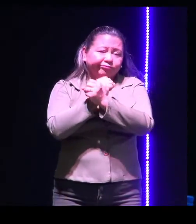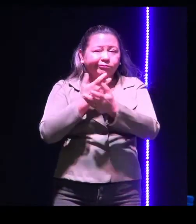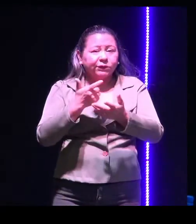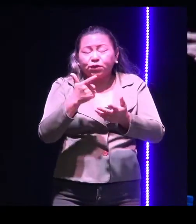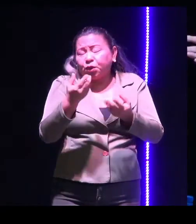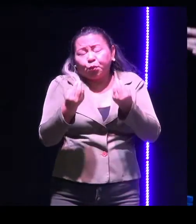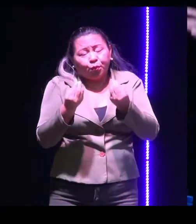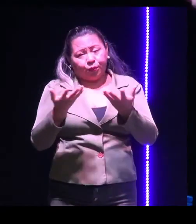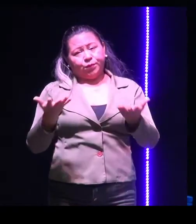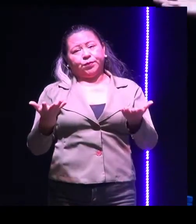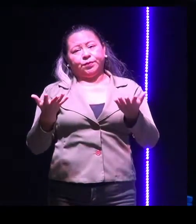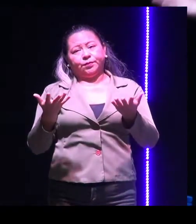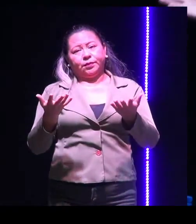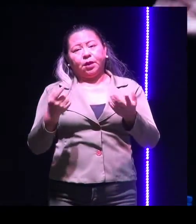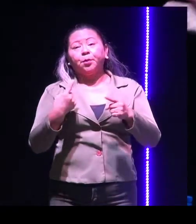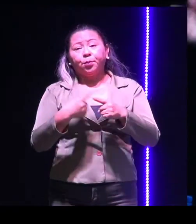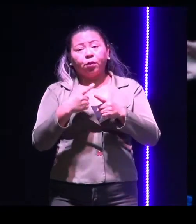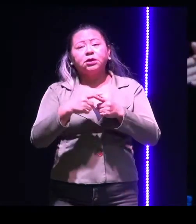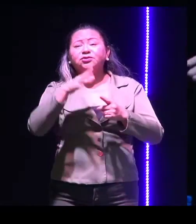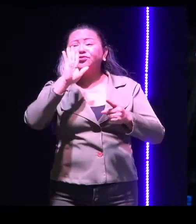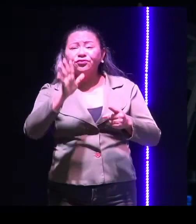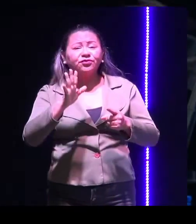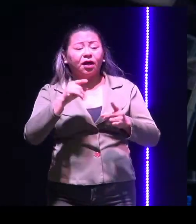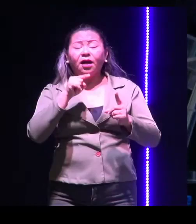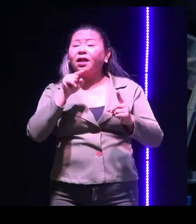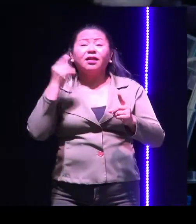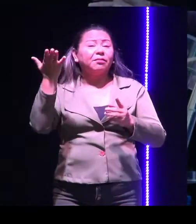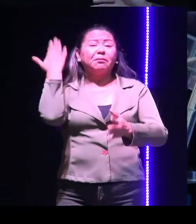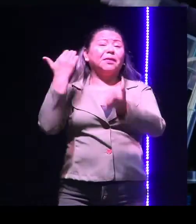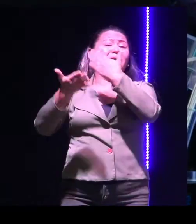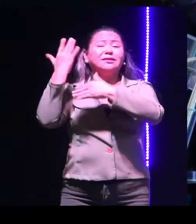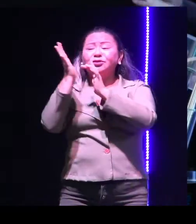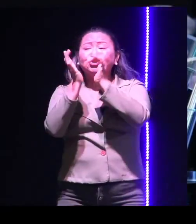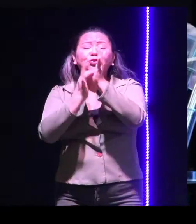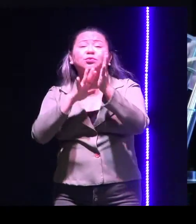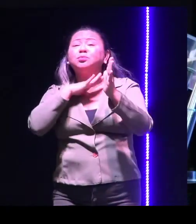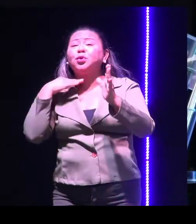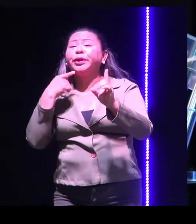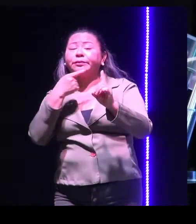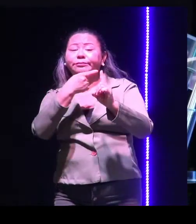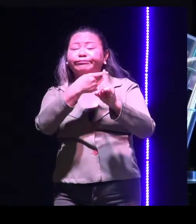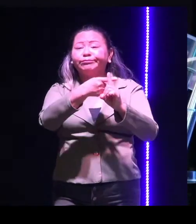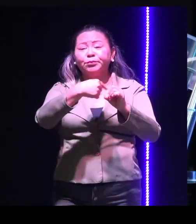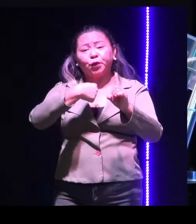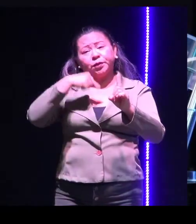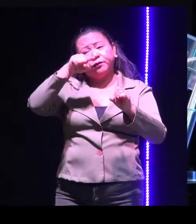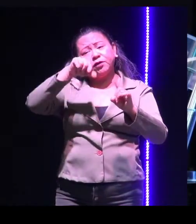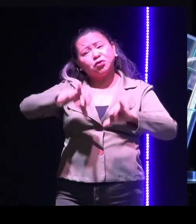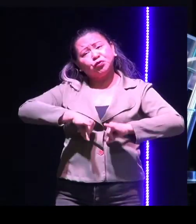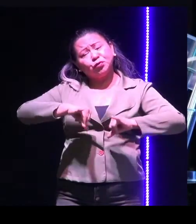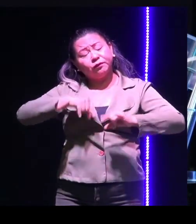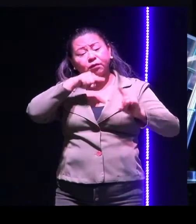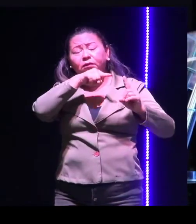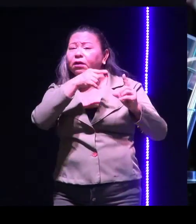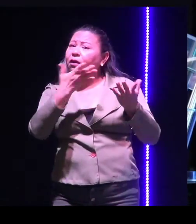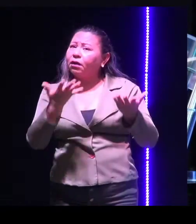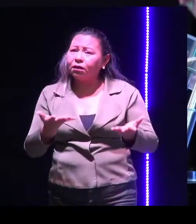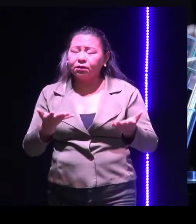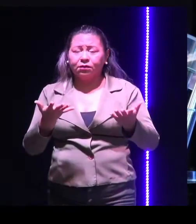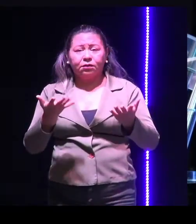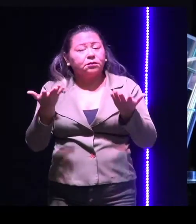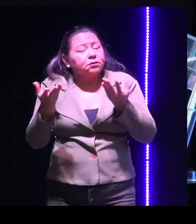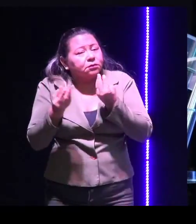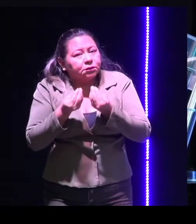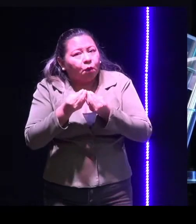a necessidade. Por quê? Porque o preço já foi pago. Jesus já morreu na cruz pelos nossos pecados. E aí